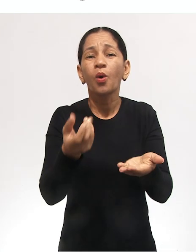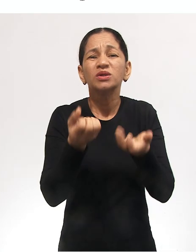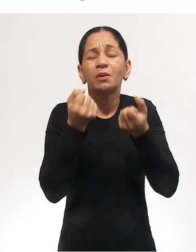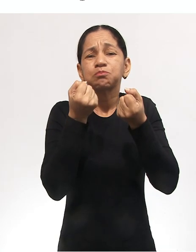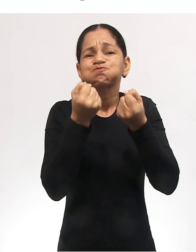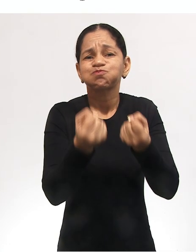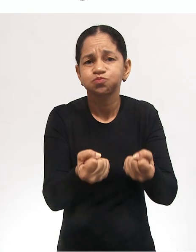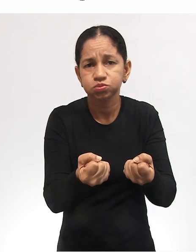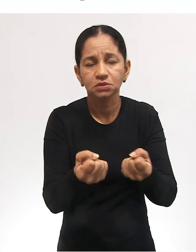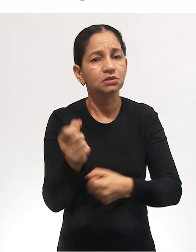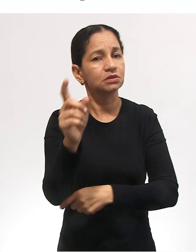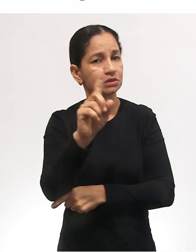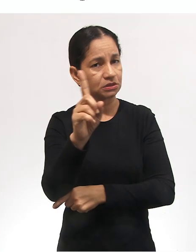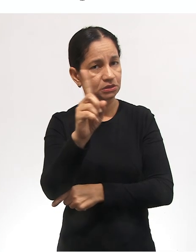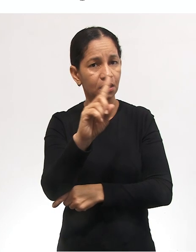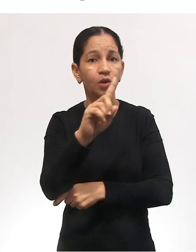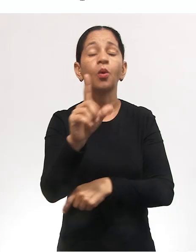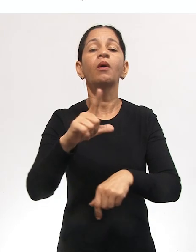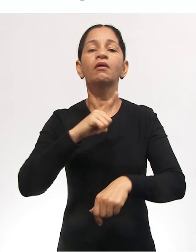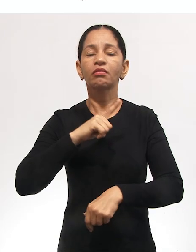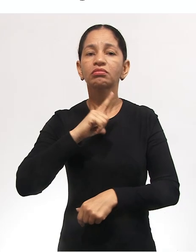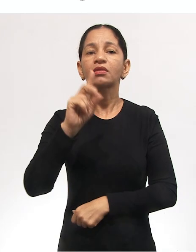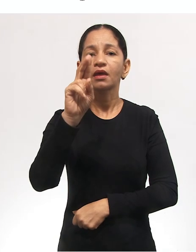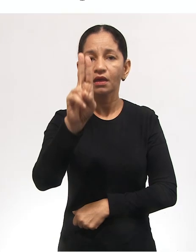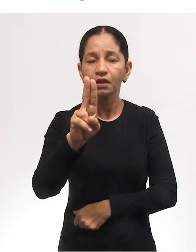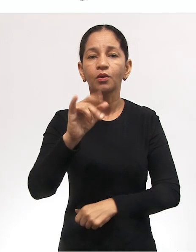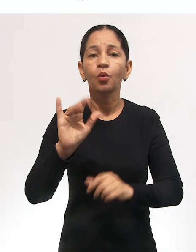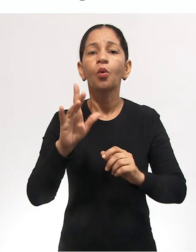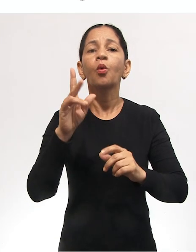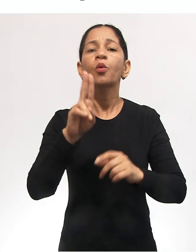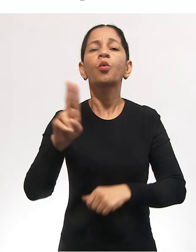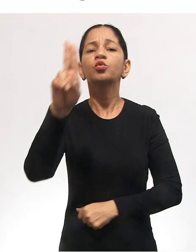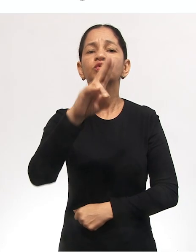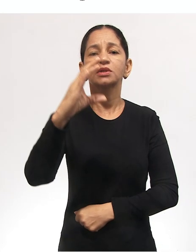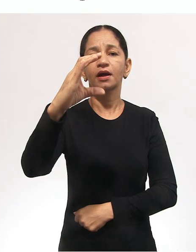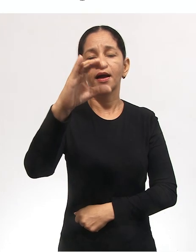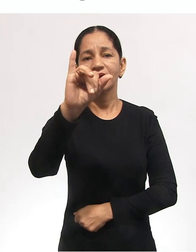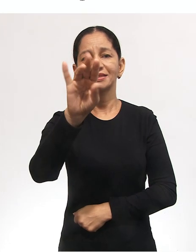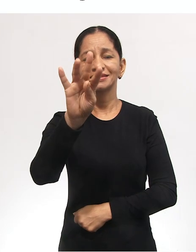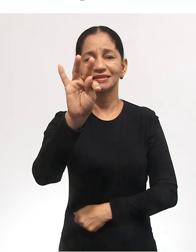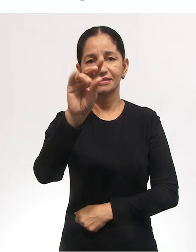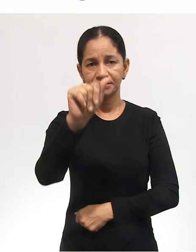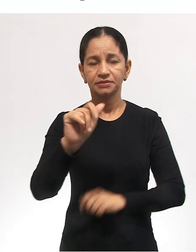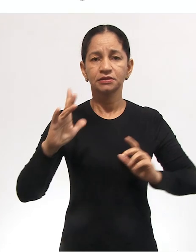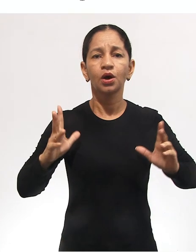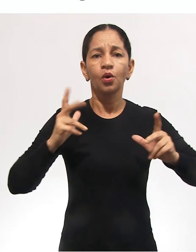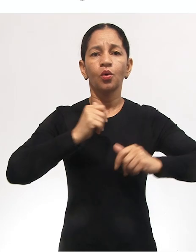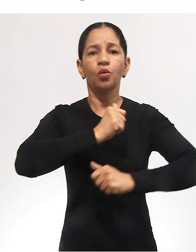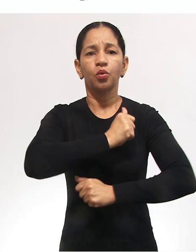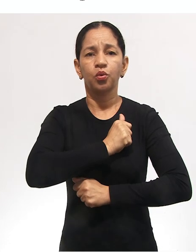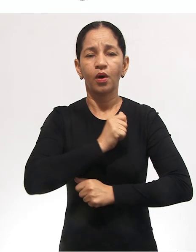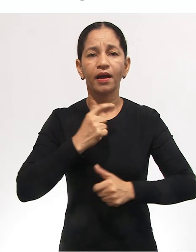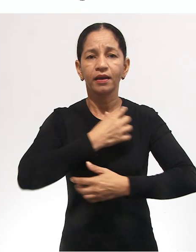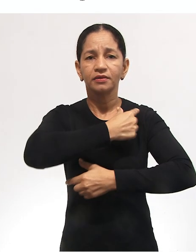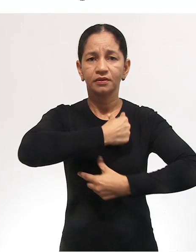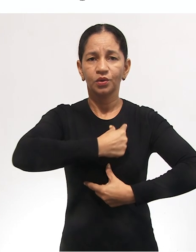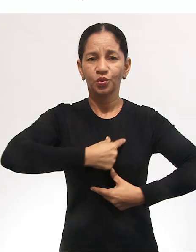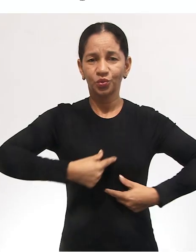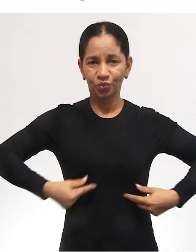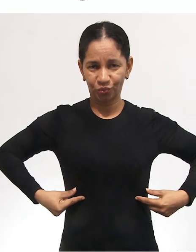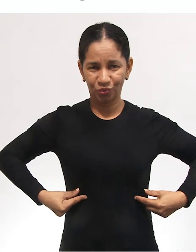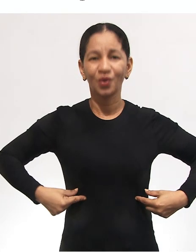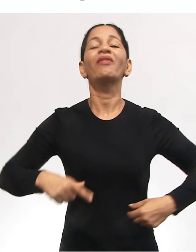normalmente utiliza uma EPI, que é uma cinta, ou tem todo um posicionamento correto. Não ficar